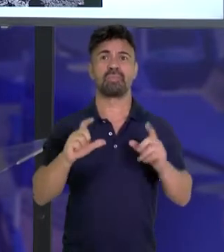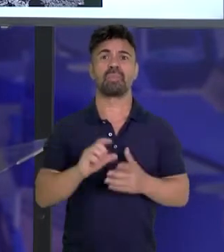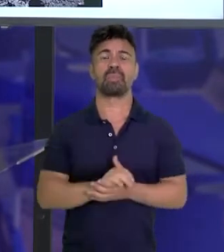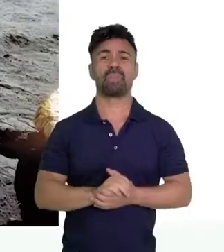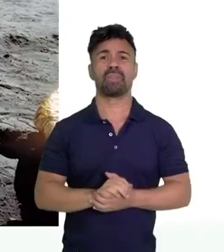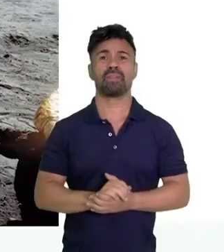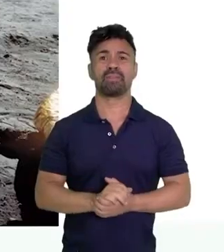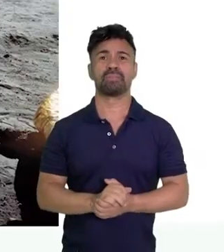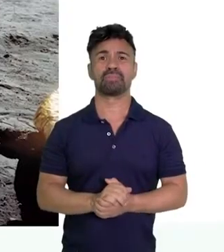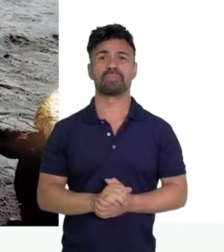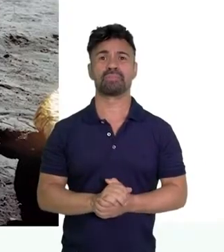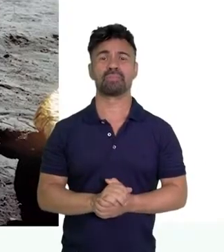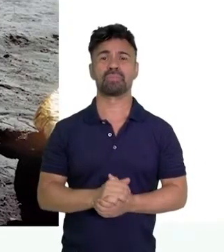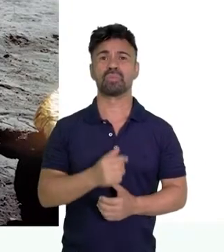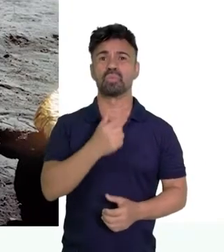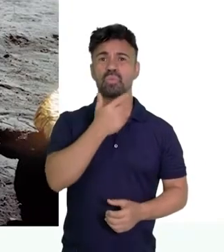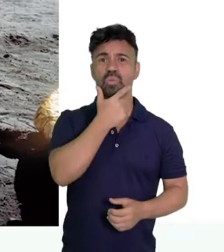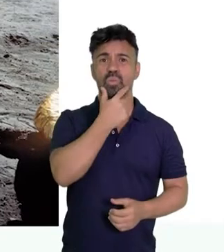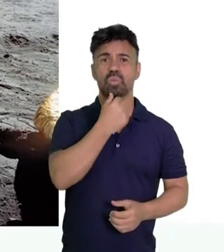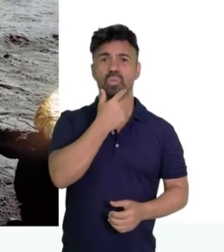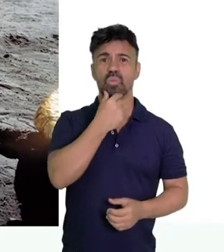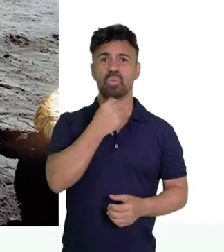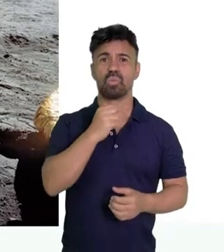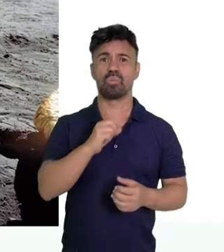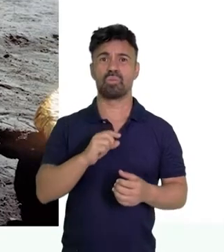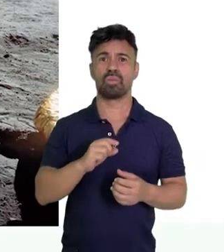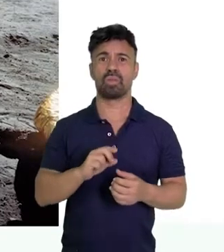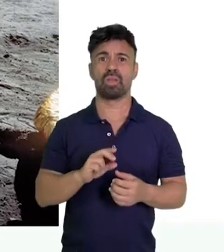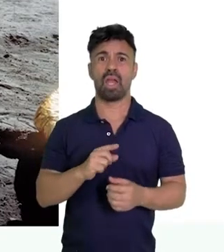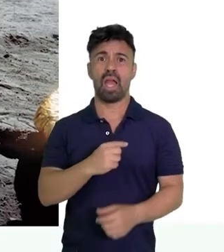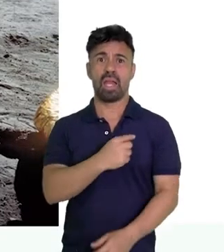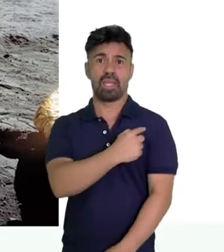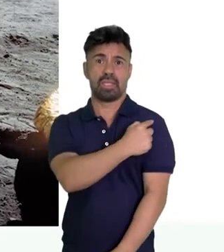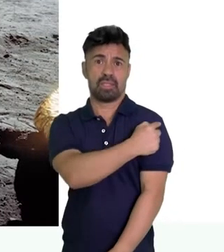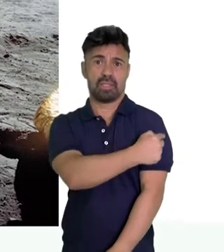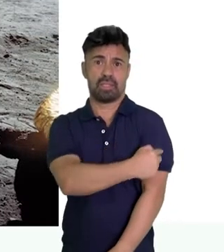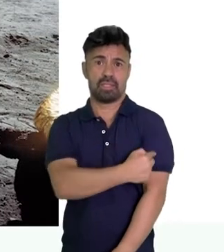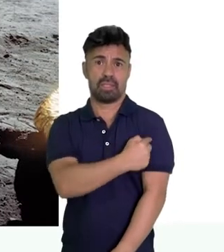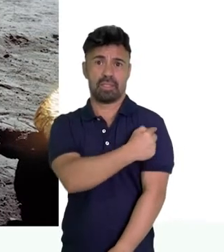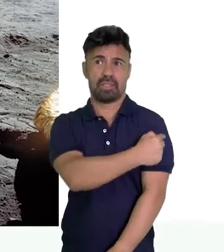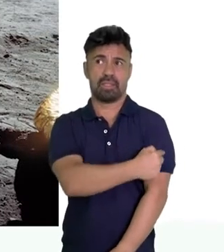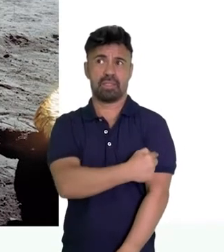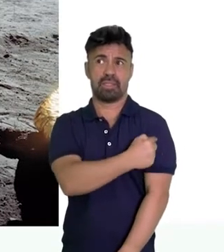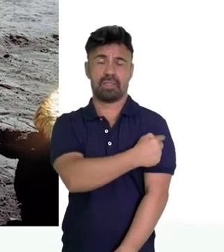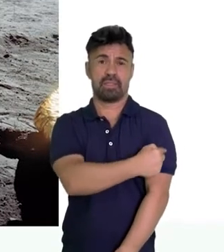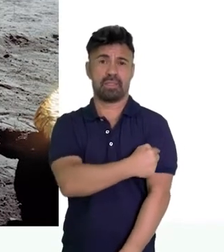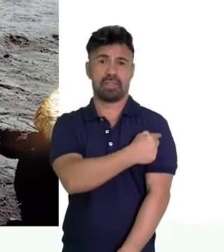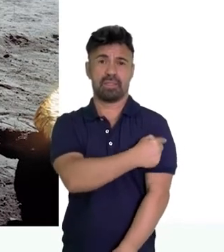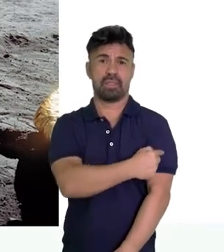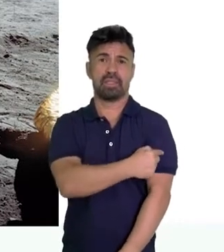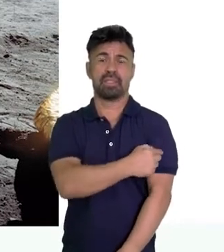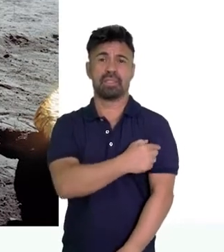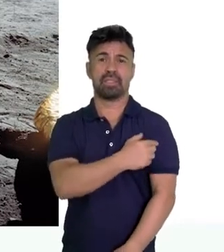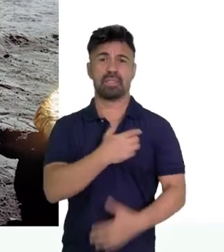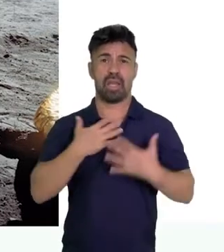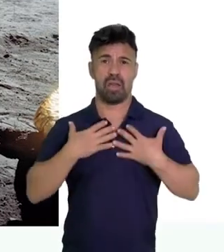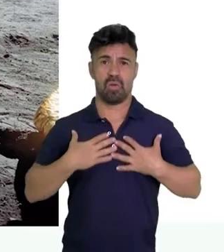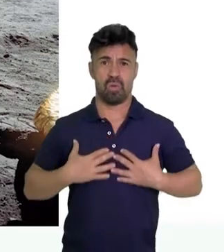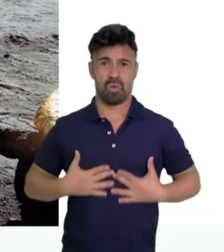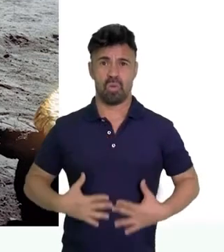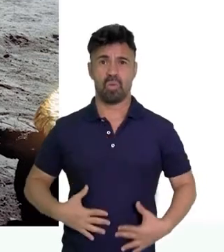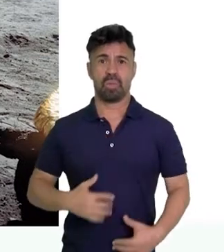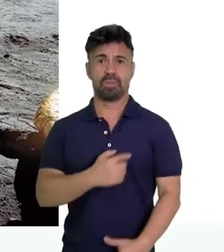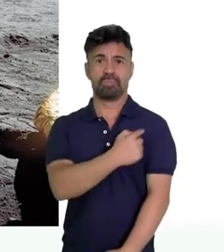Neil Armstrong. A gente pode ver, por exemplo, que aqui na manga, no ombro da roupa, da vestimenta que ele